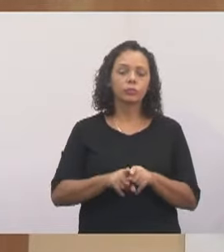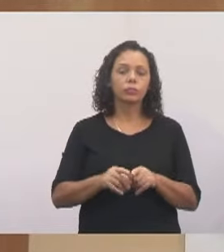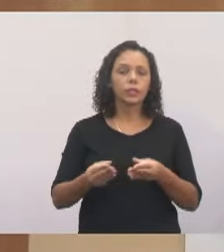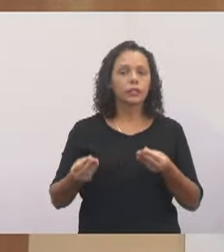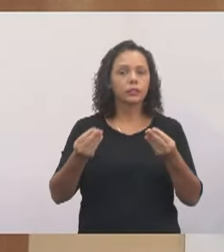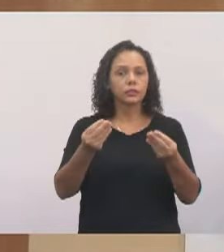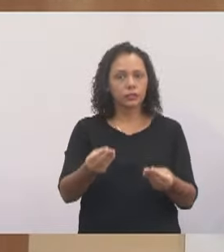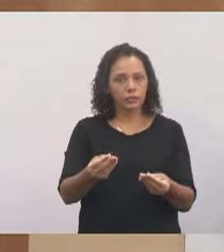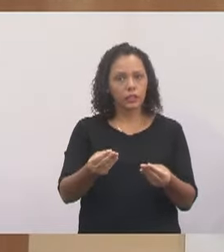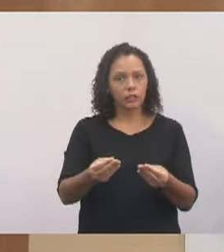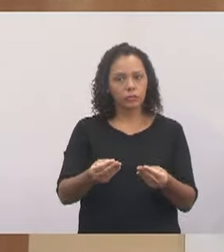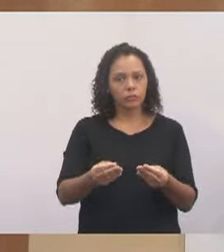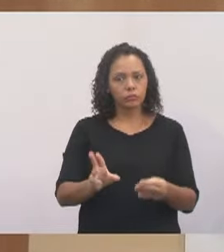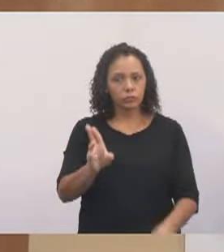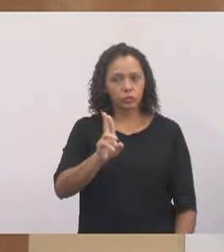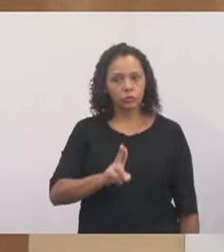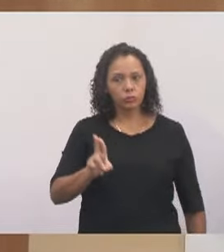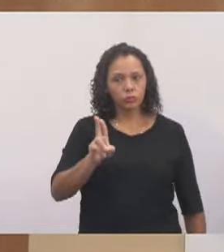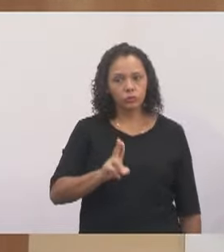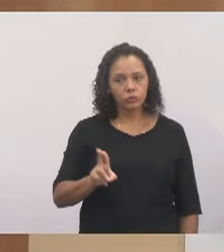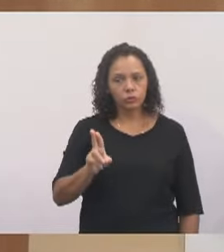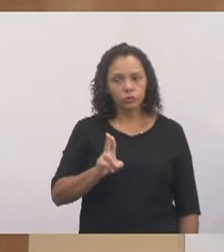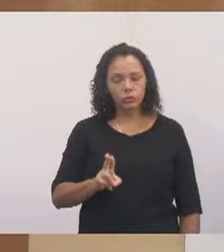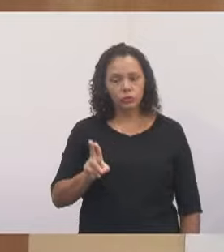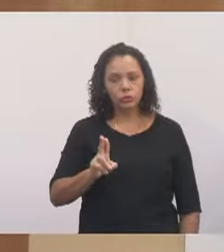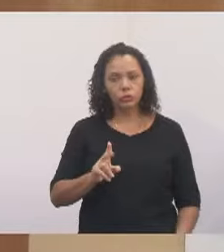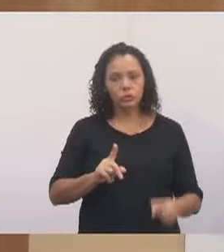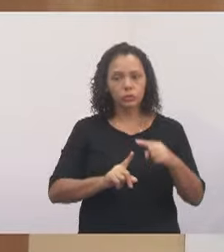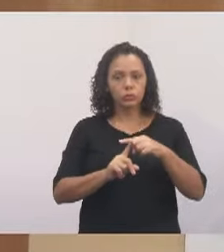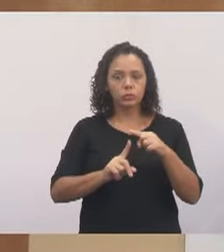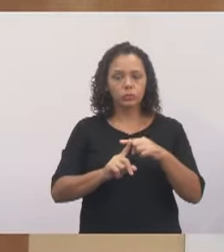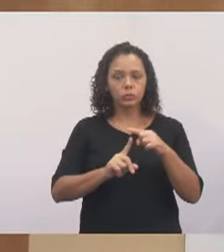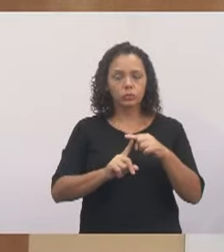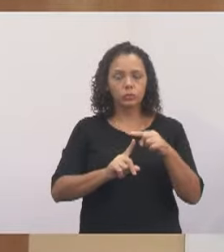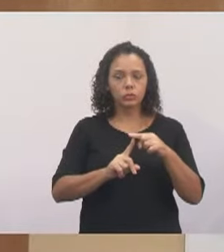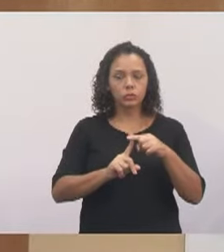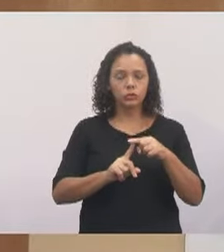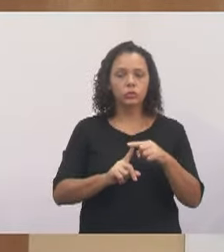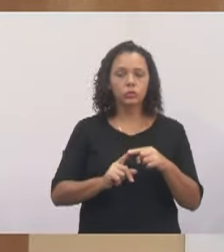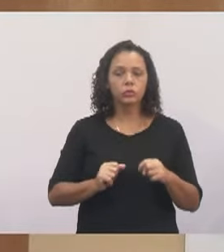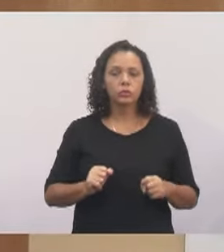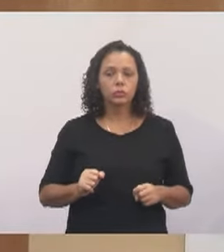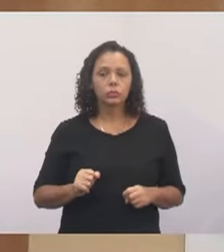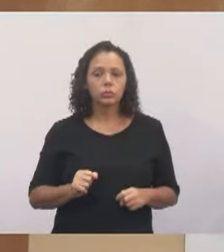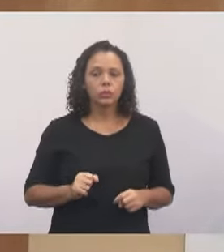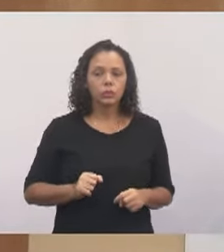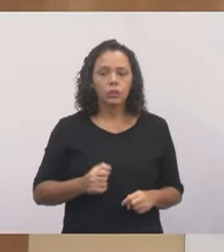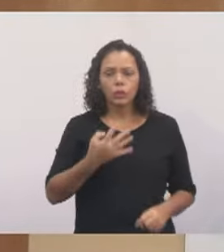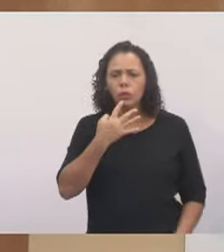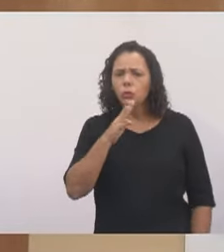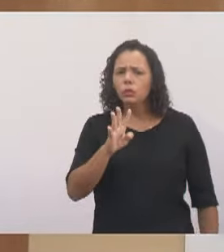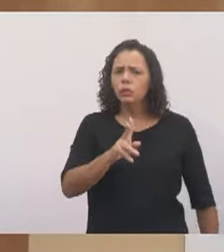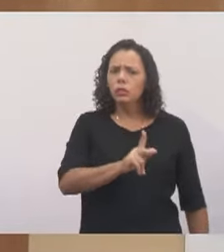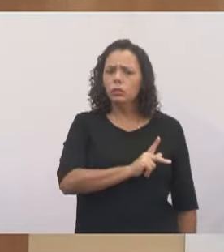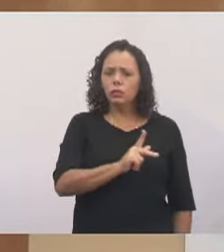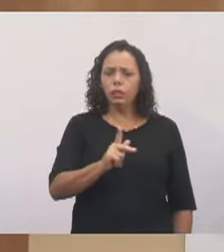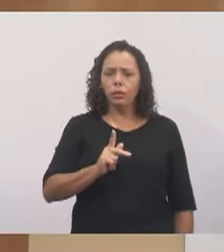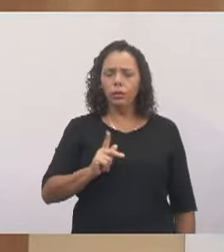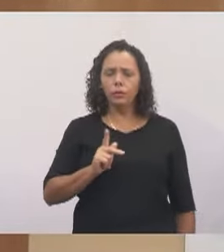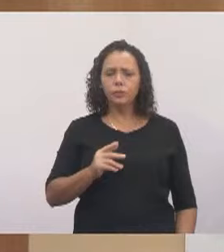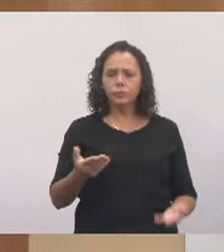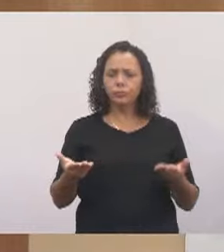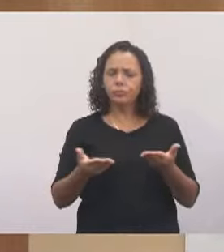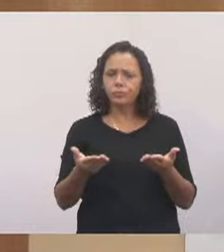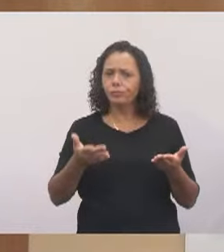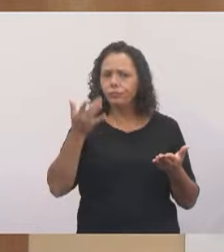utilidade a vocês, no nome do Claudinho e da presidente, que eu desconheço hoje quem está na presidência, talvez o Ricardo,